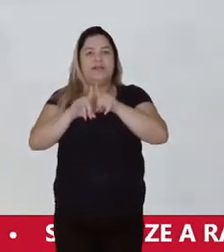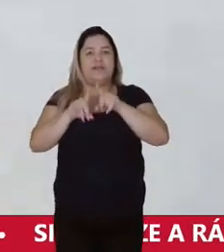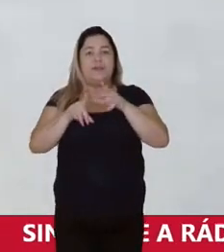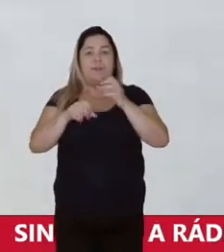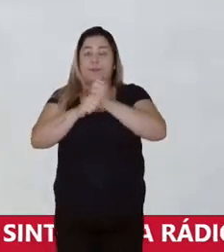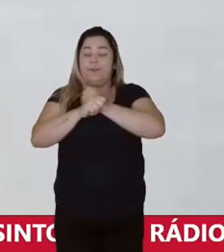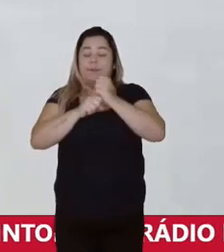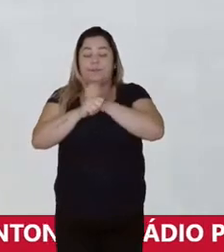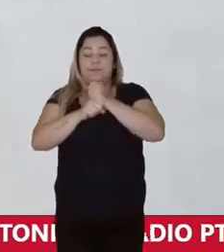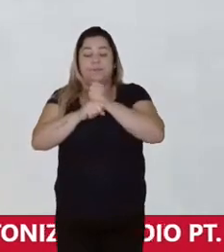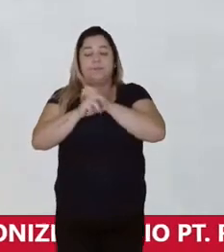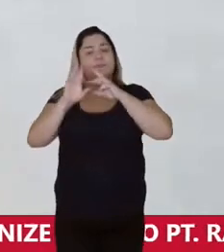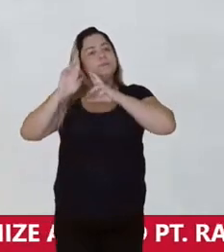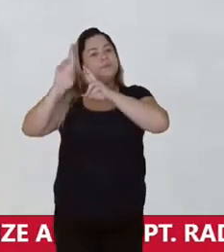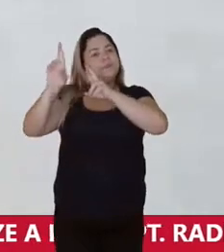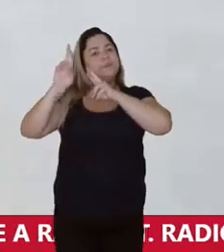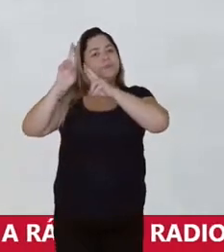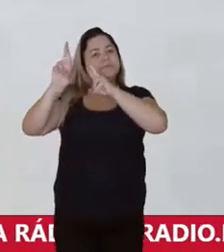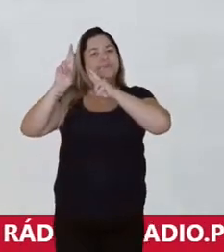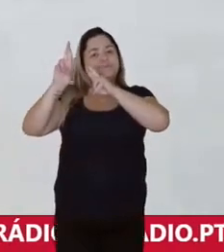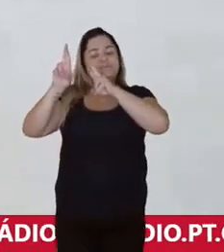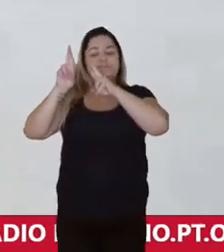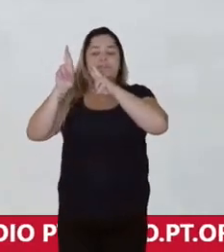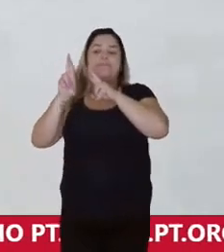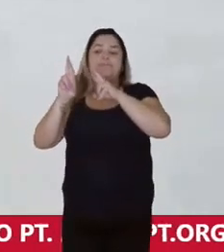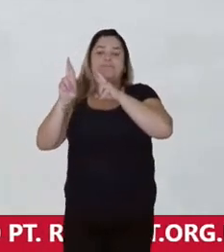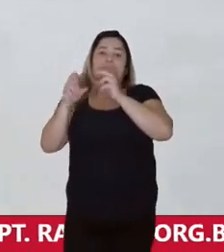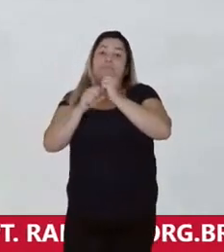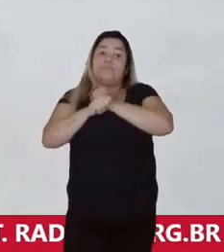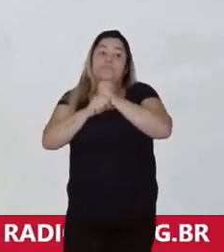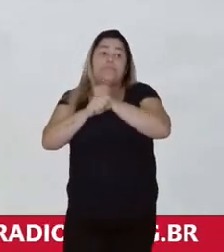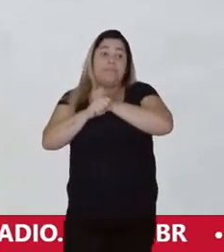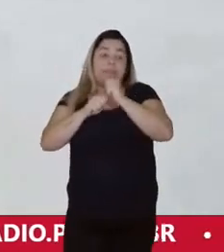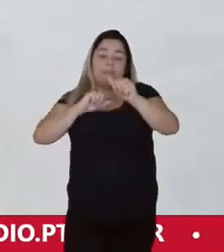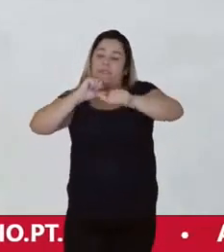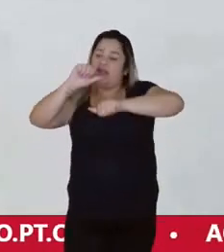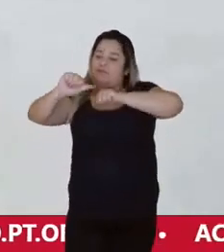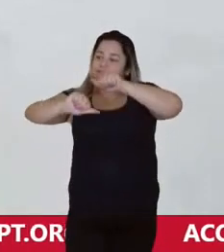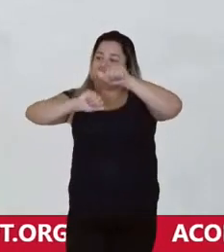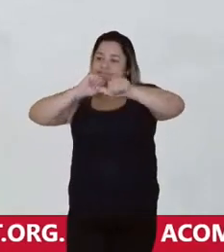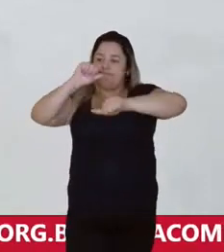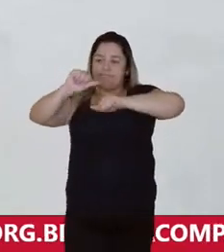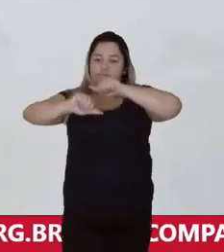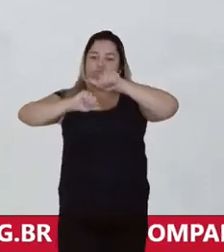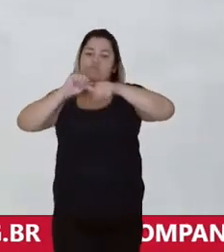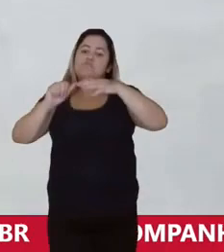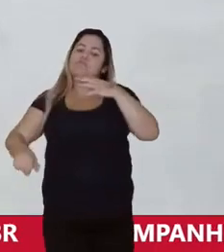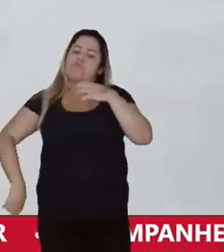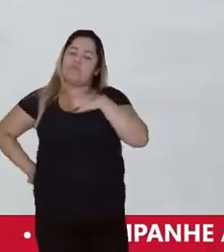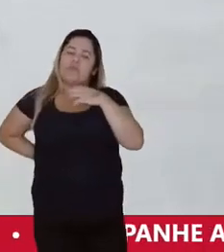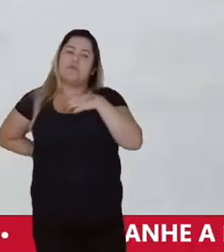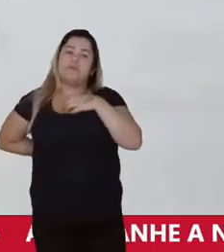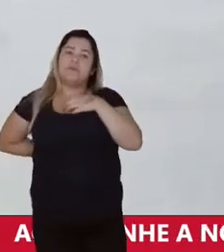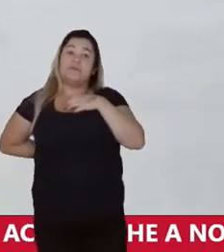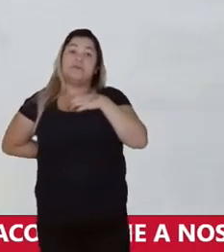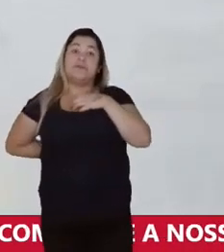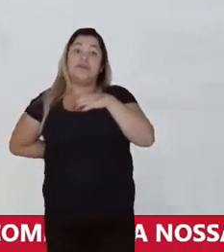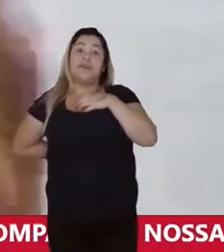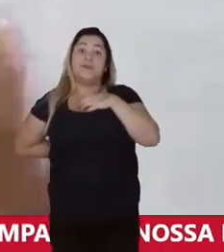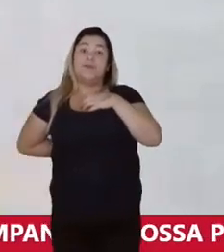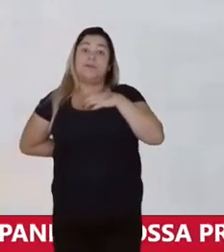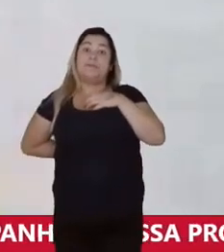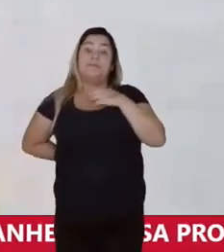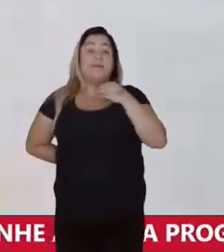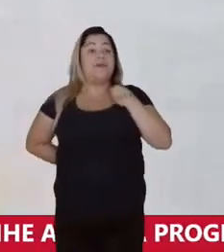ano de muita esperança, é um ano de muitas mudanças. A sensação que eu tenho é que a gente